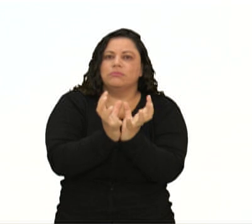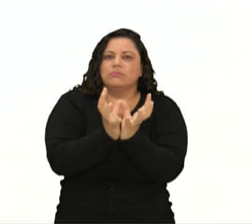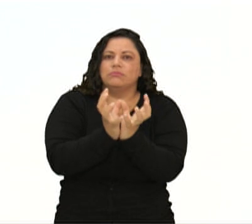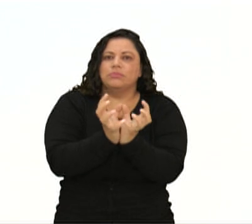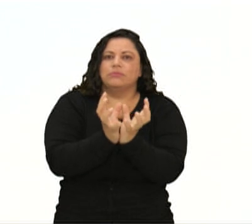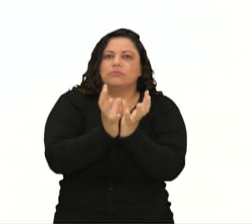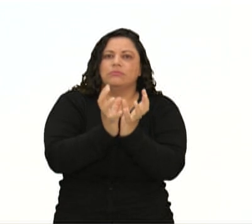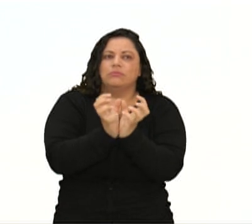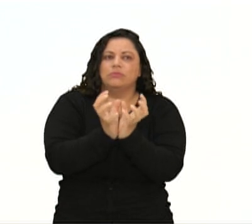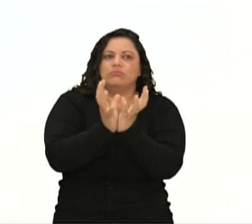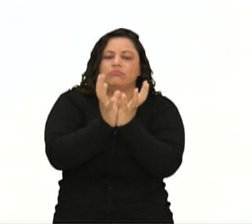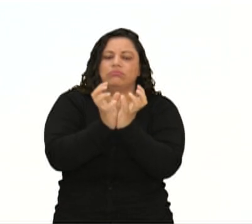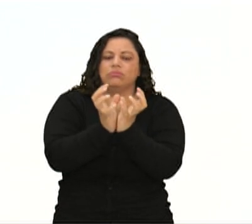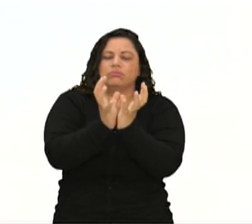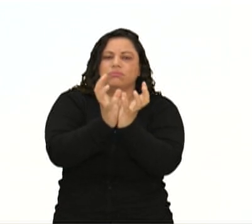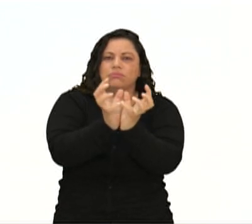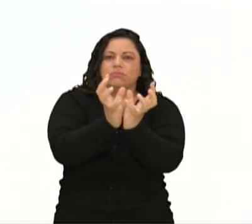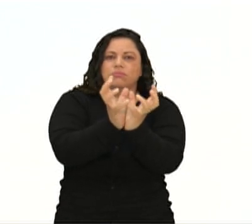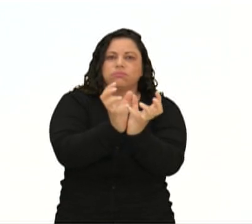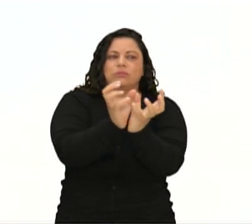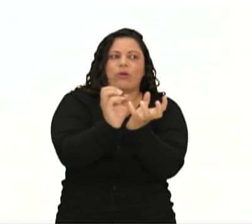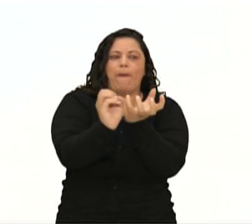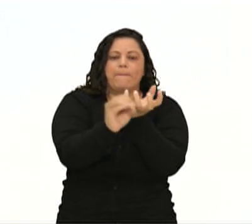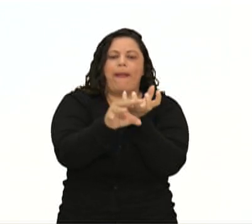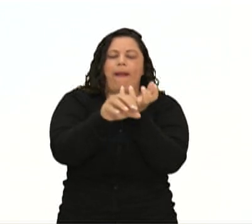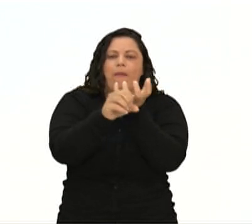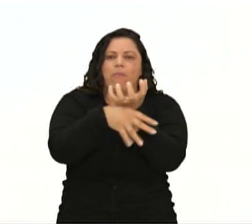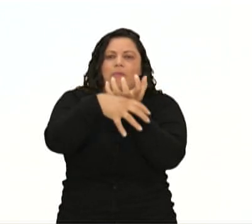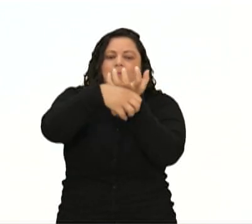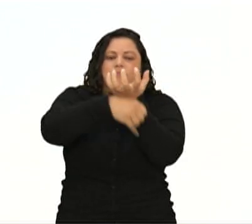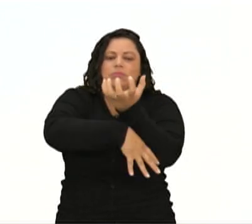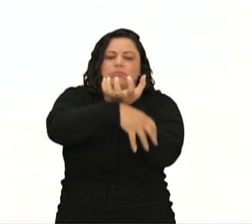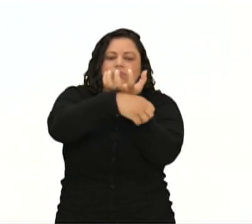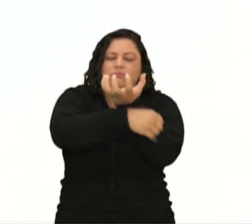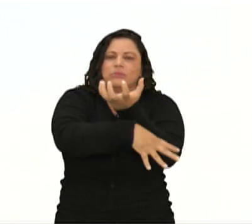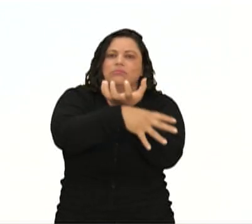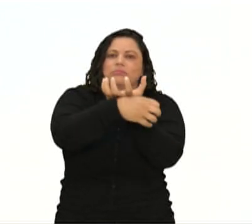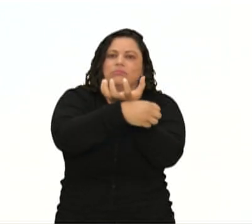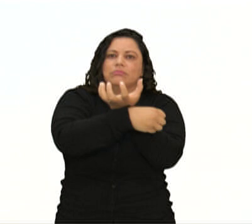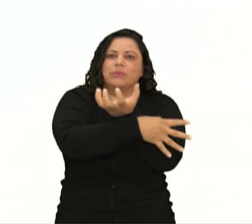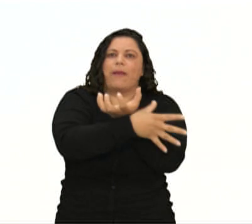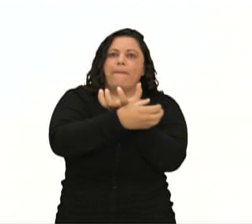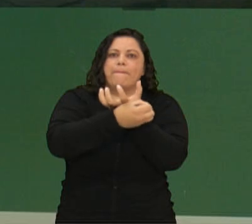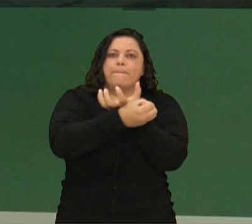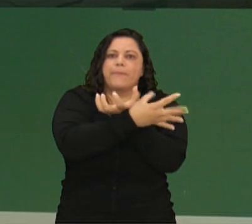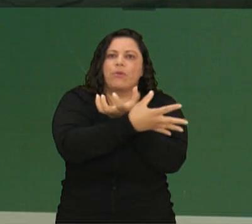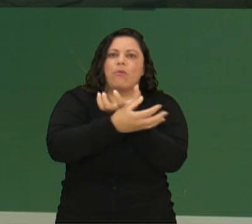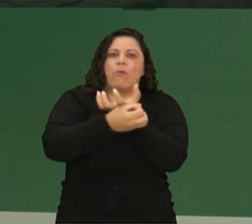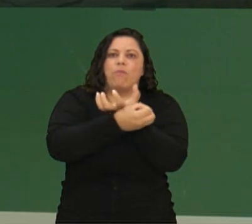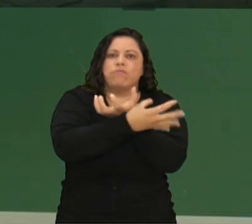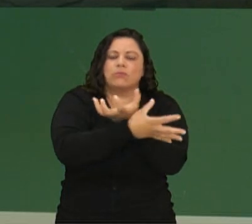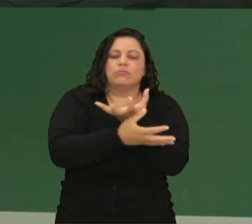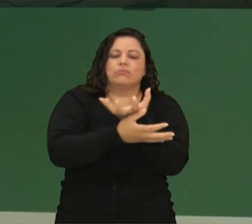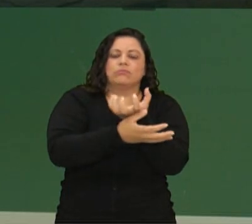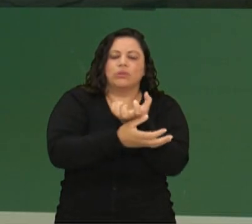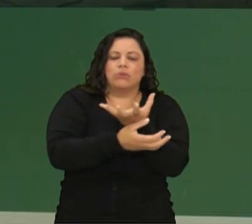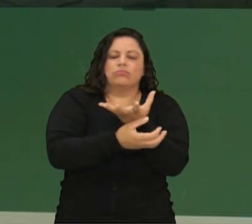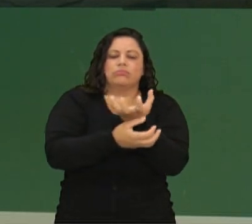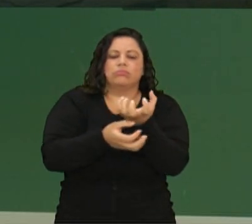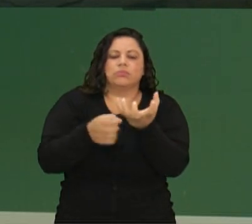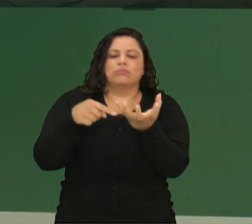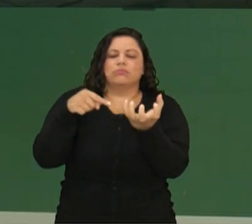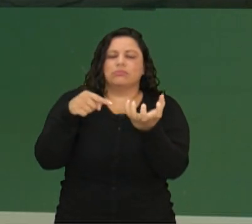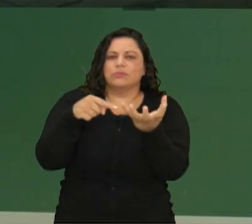para o corpo inteiro, tá? Como? Através dos vasos sanguíneos, né? Então, o coração bombeia, mandando pelos